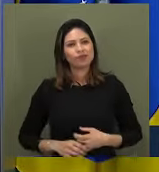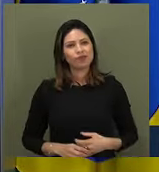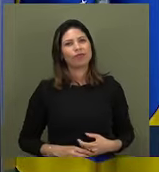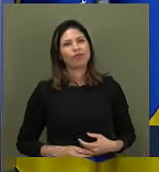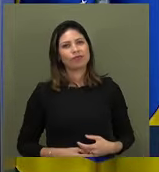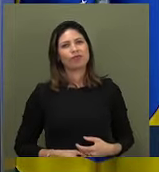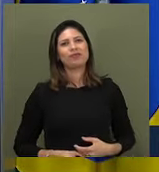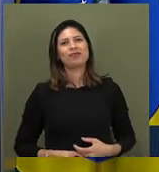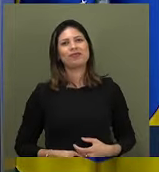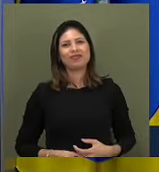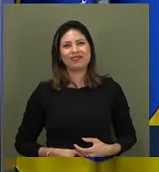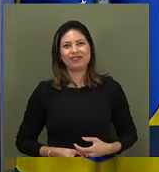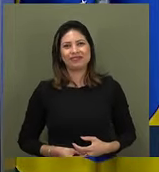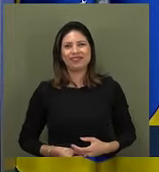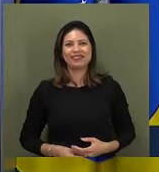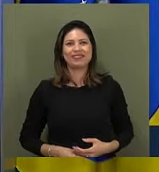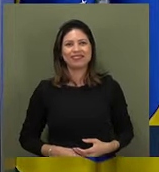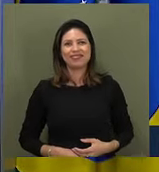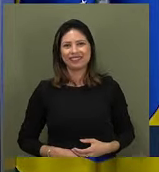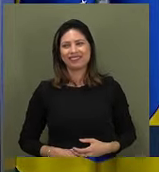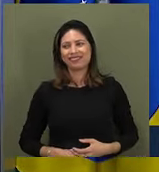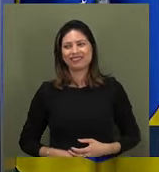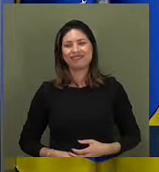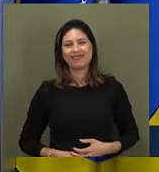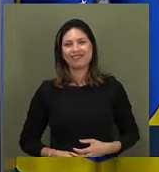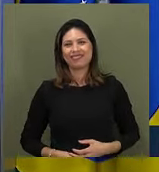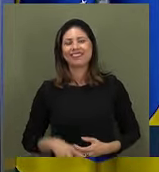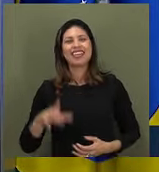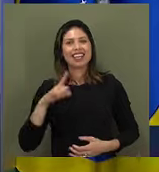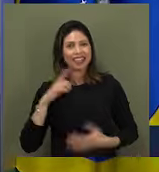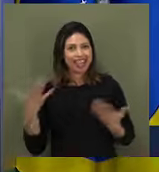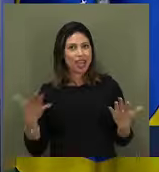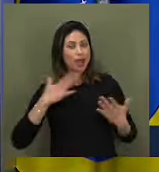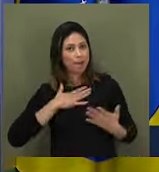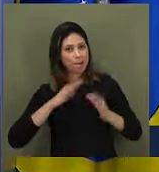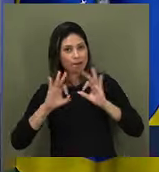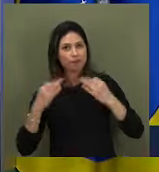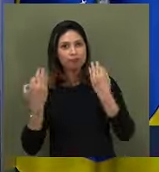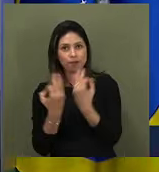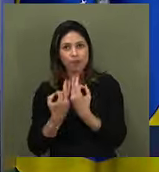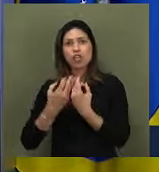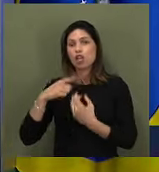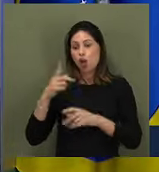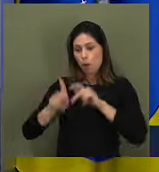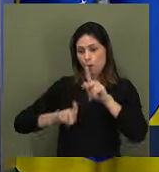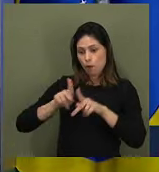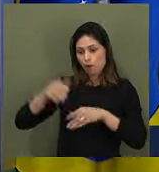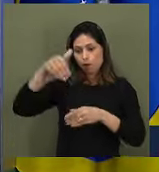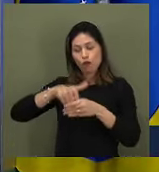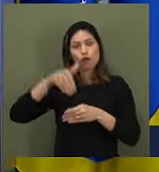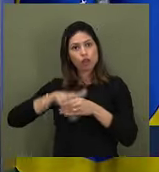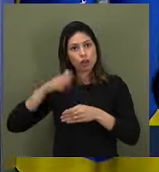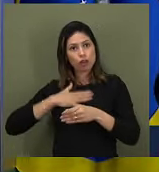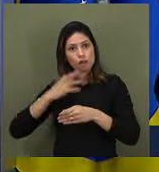fiz contadinho aqui para dar certo nos 10 minutos perante meus eleitores perante minha família perante Deus eu não aceito fazer papel